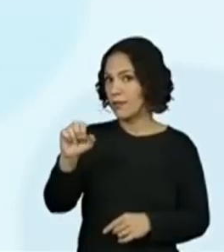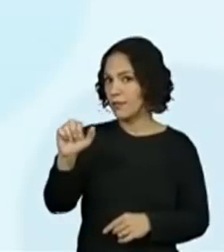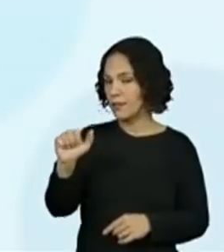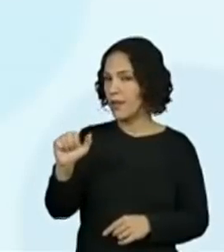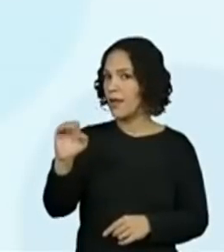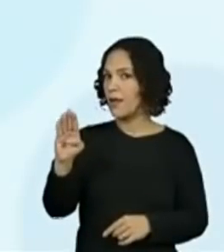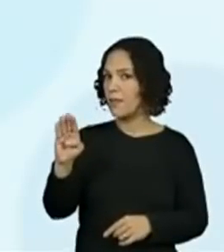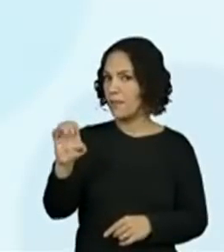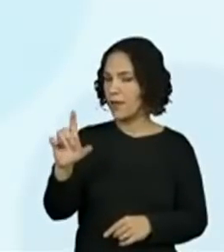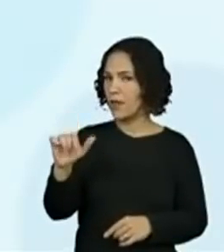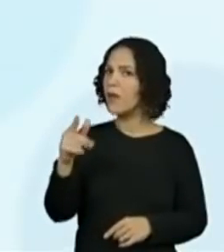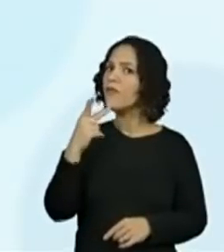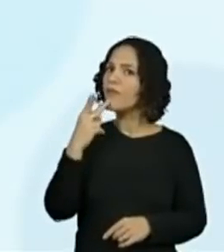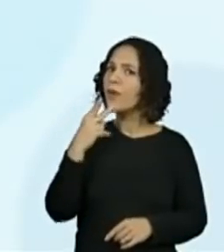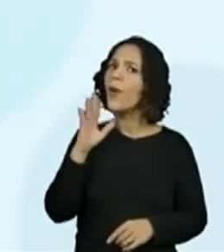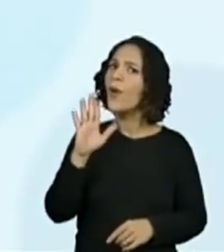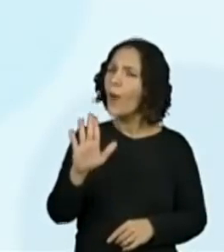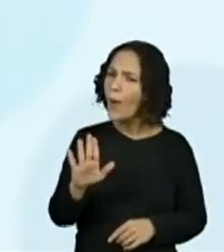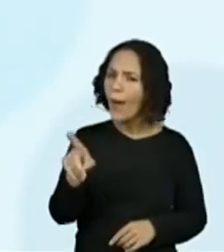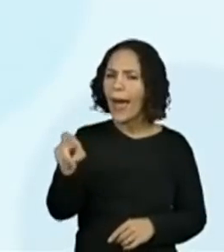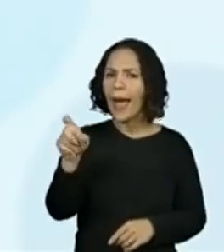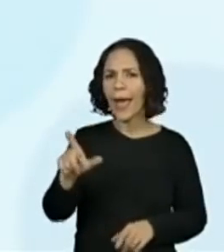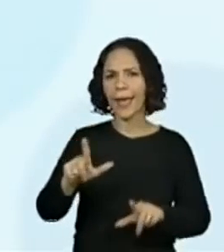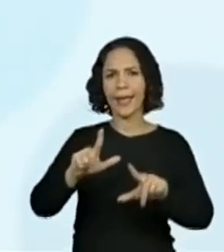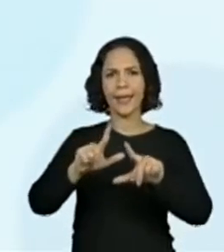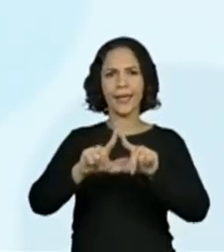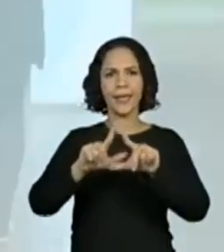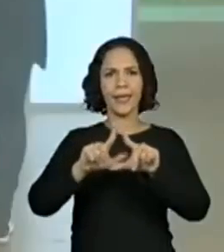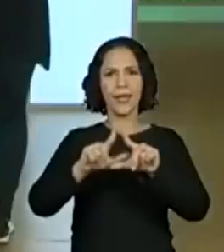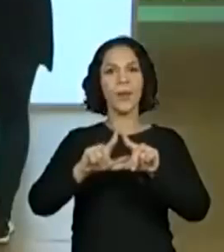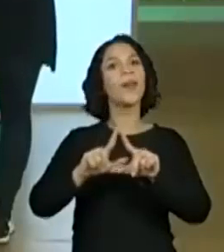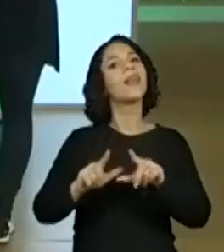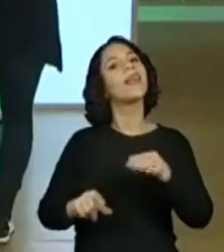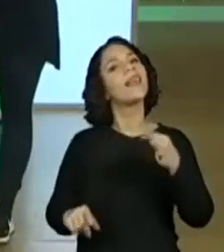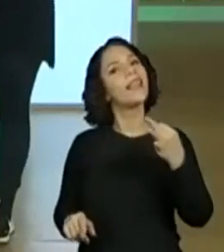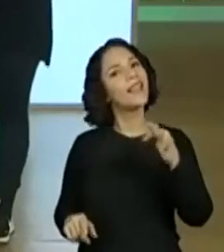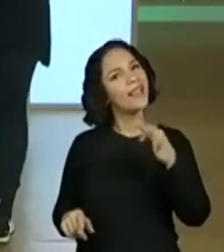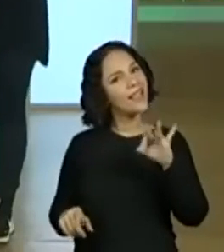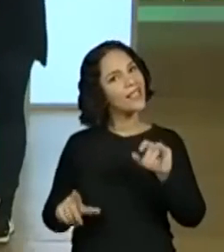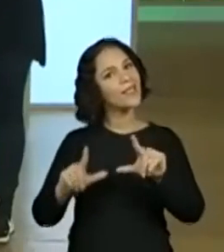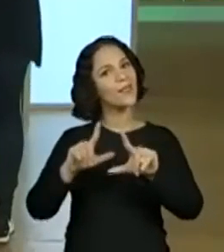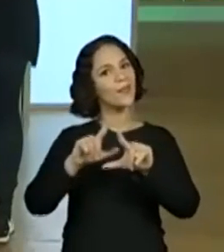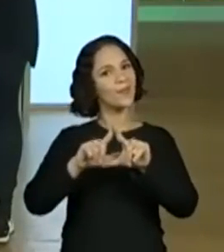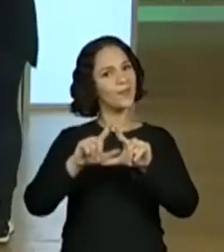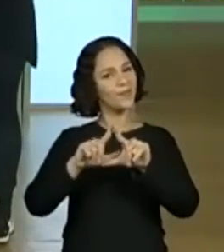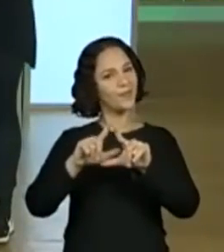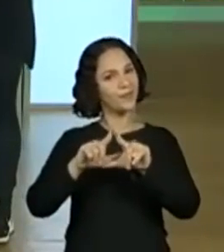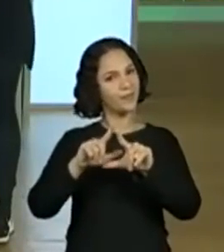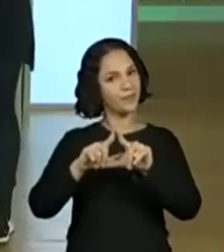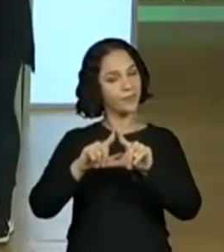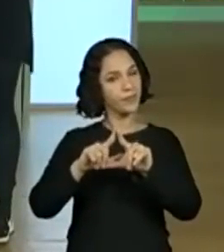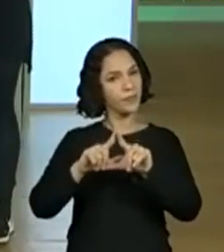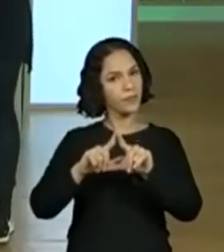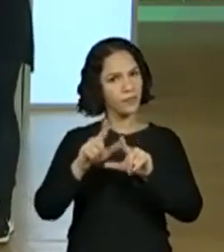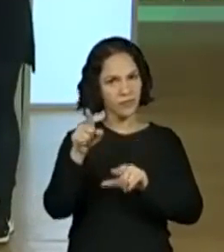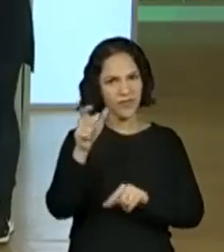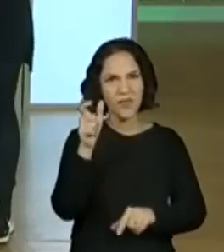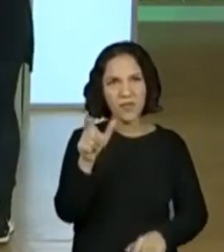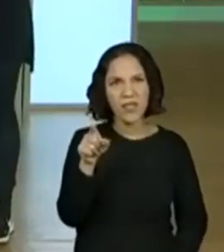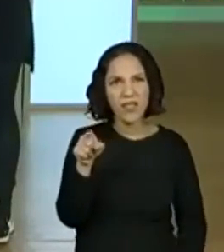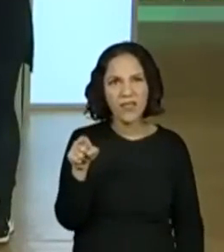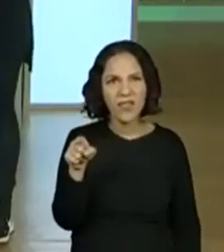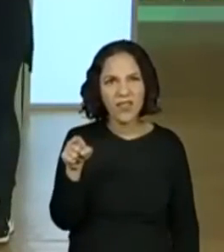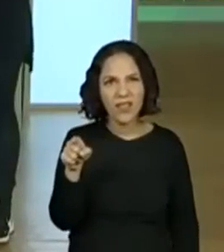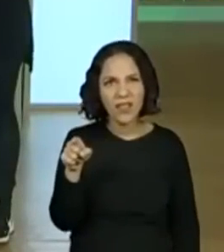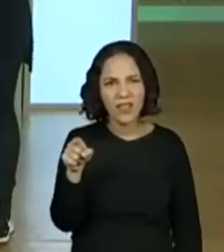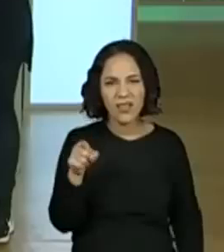triângulo. Um triângulo, muito bem. Olha lá, um triângulo. ângulo. Então, novamente, o que nós